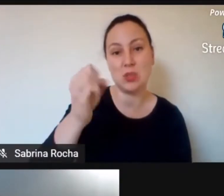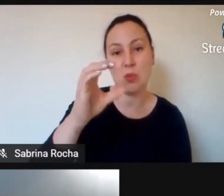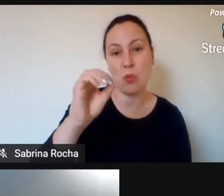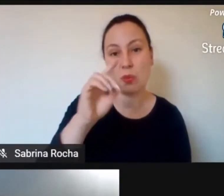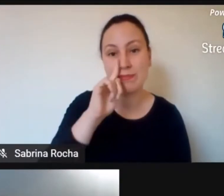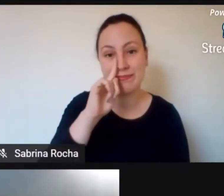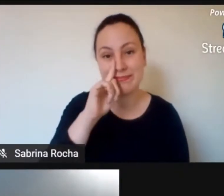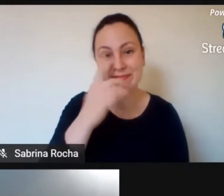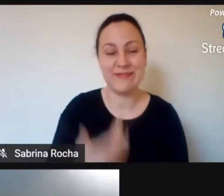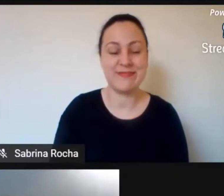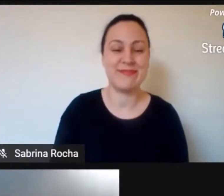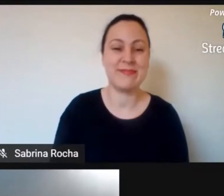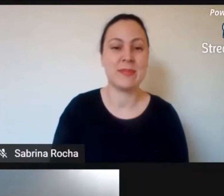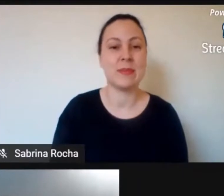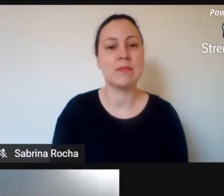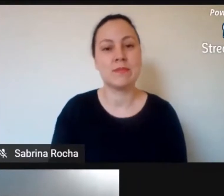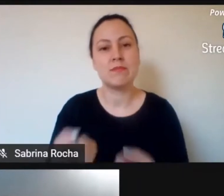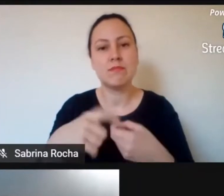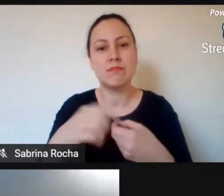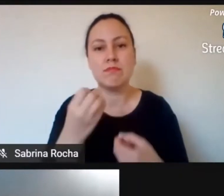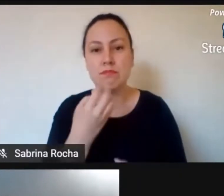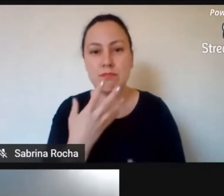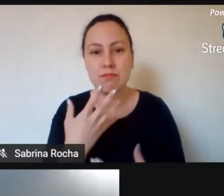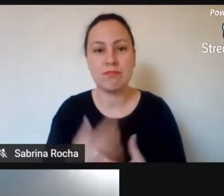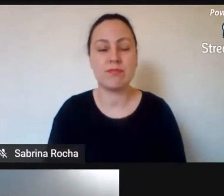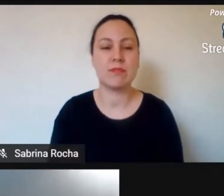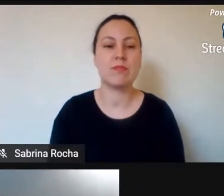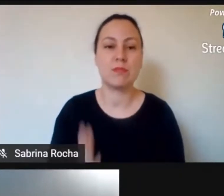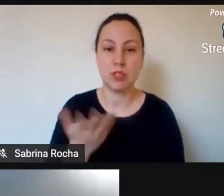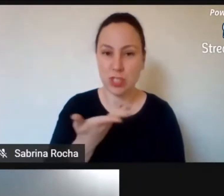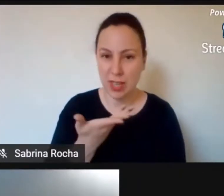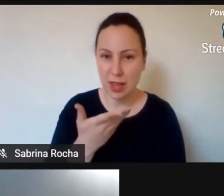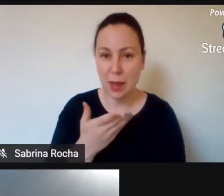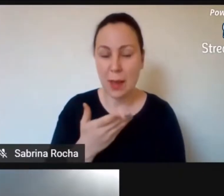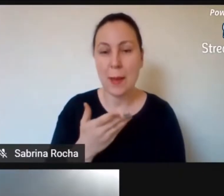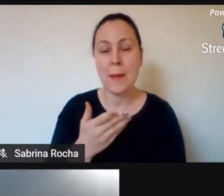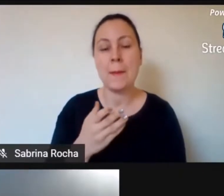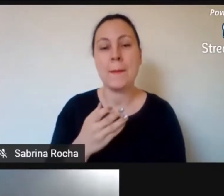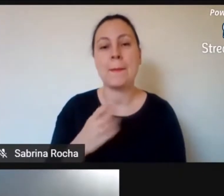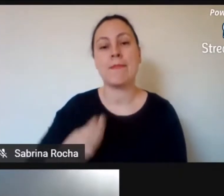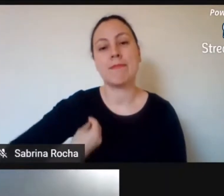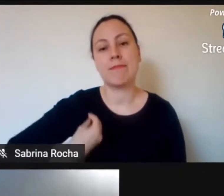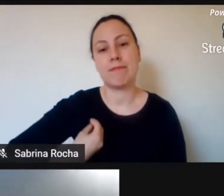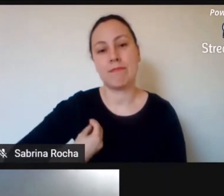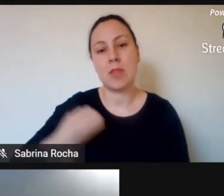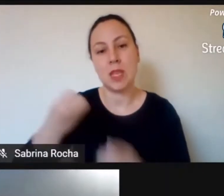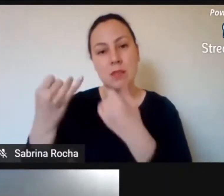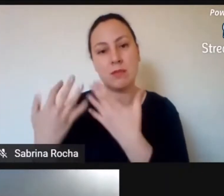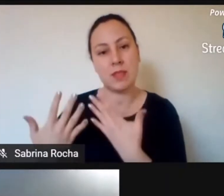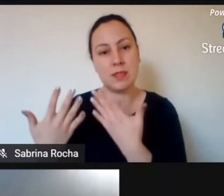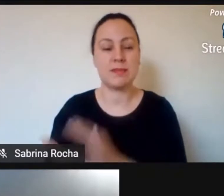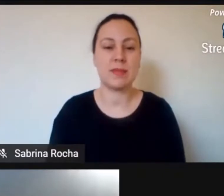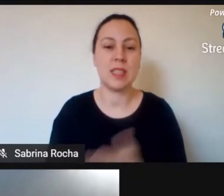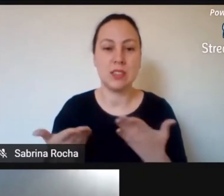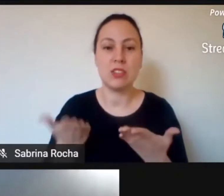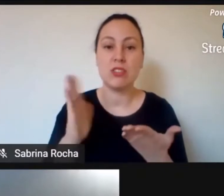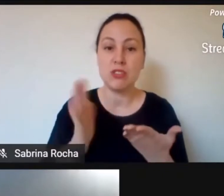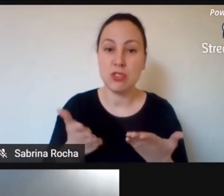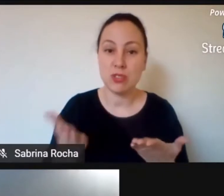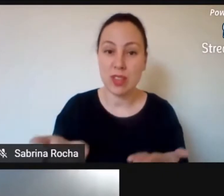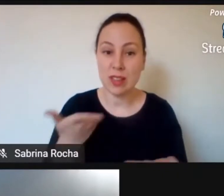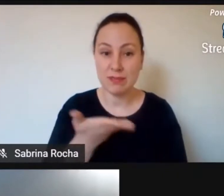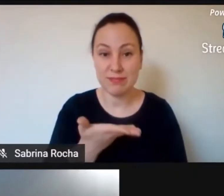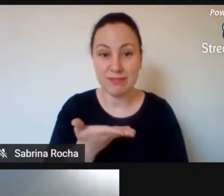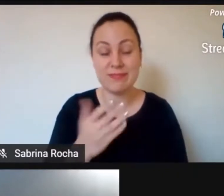voltou. Eu te apresentei aqui, né? Já dei a sua biografia e queria, então, já te passar a palavra para as